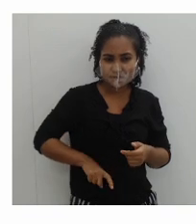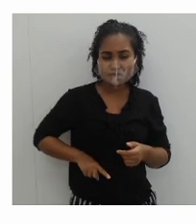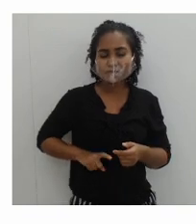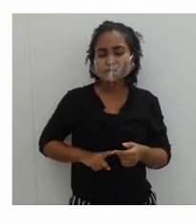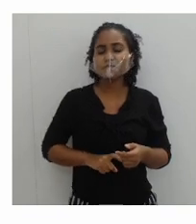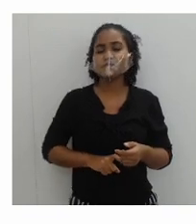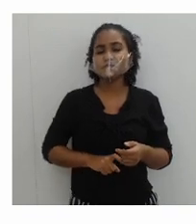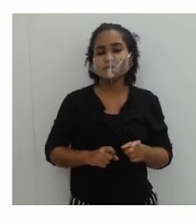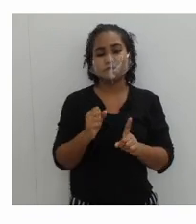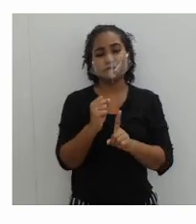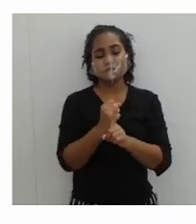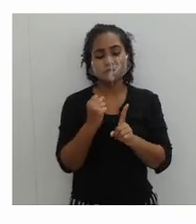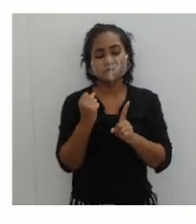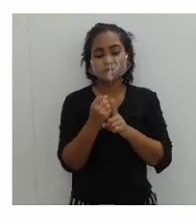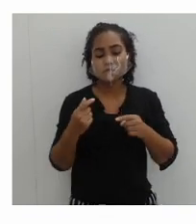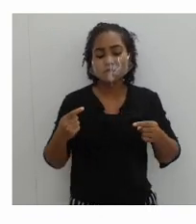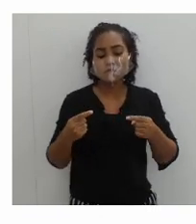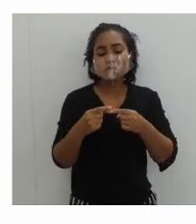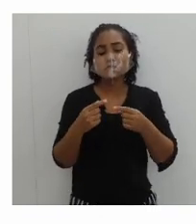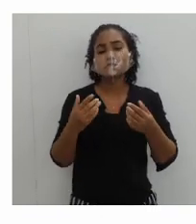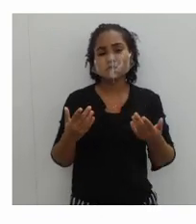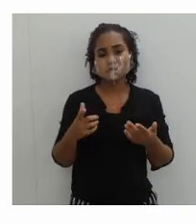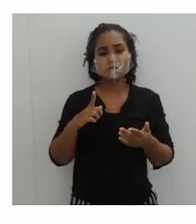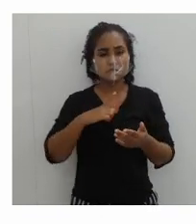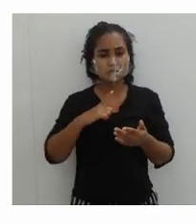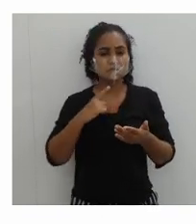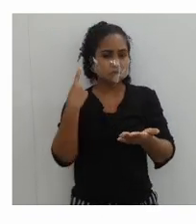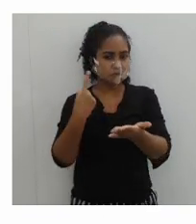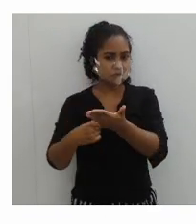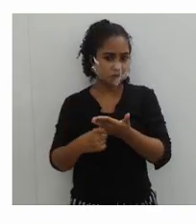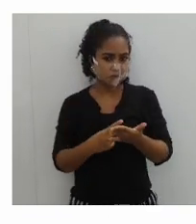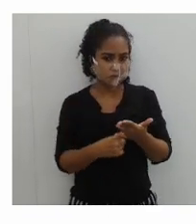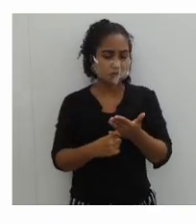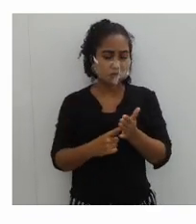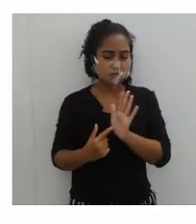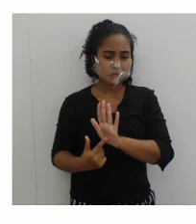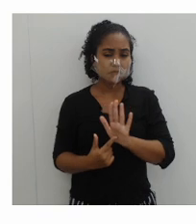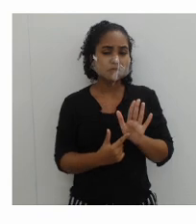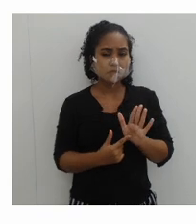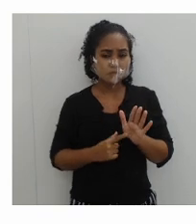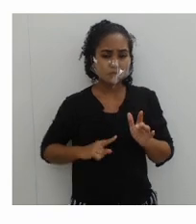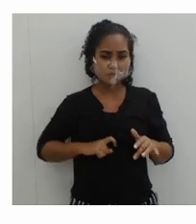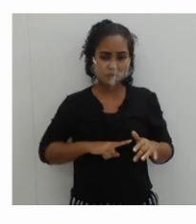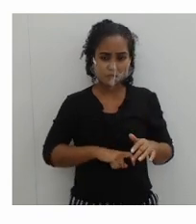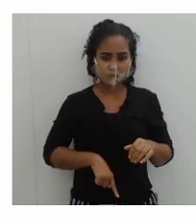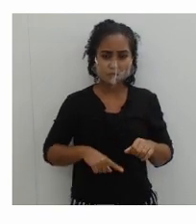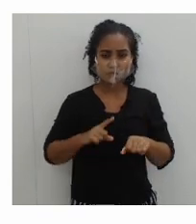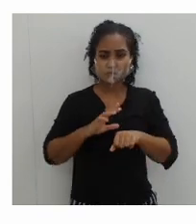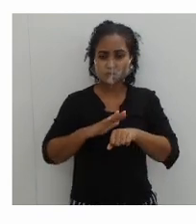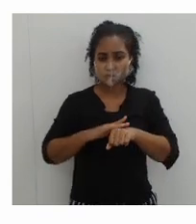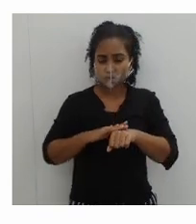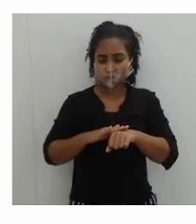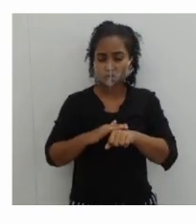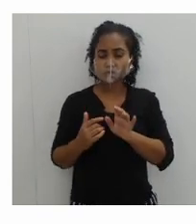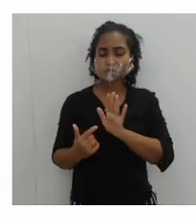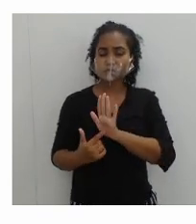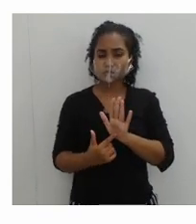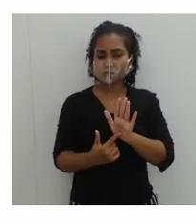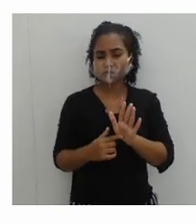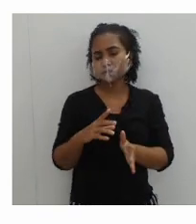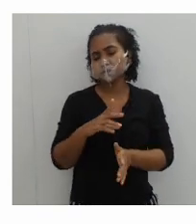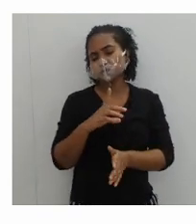a questão social? A gente tem os primeiros registros de doenças causadas por vermes parasitários, né, que